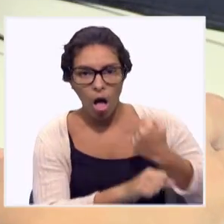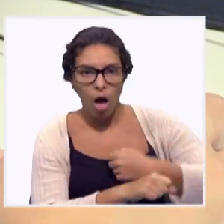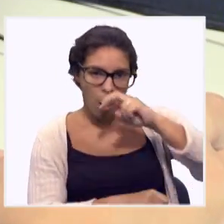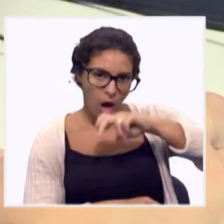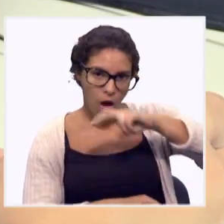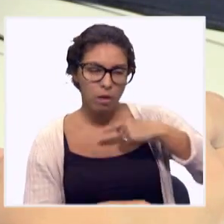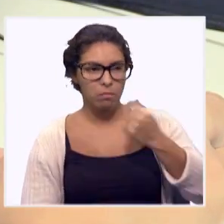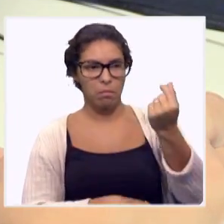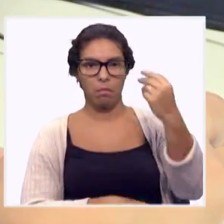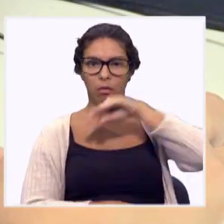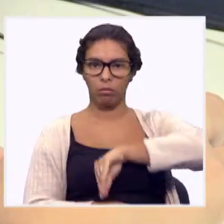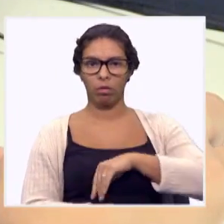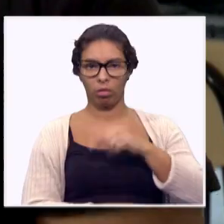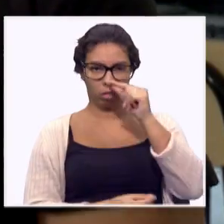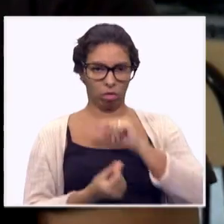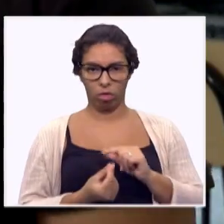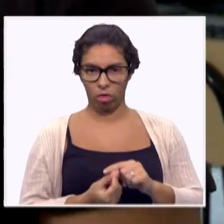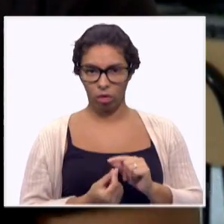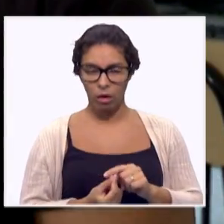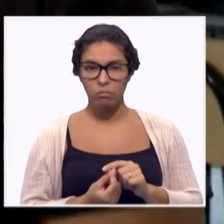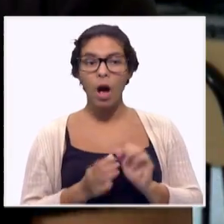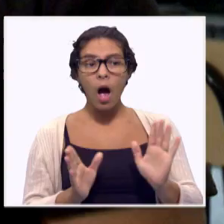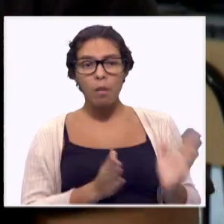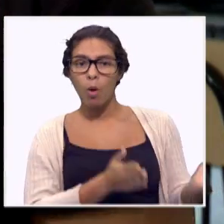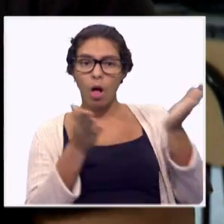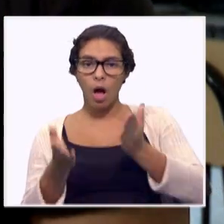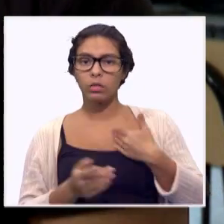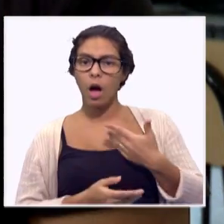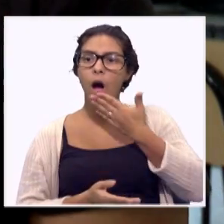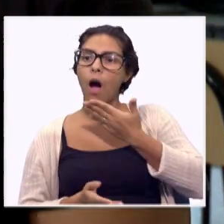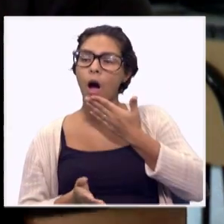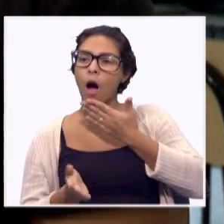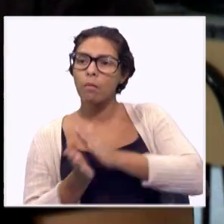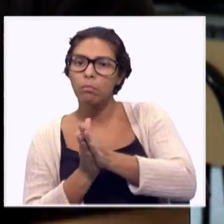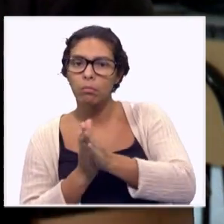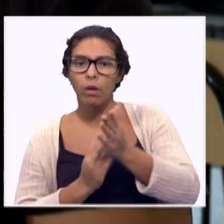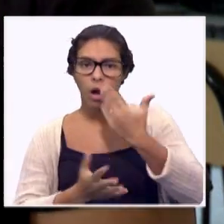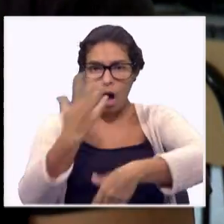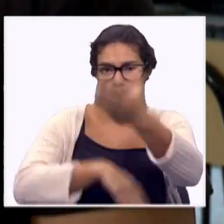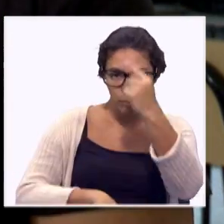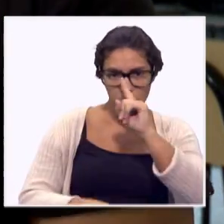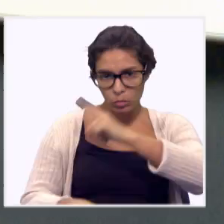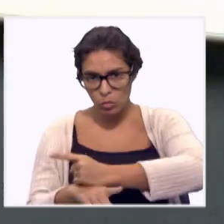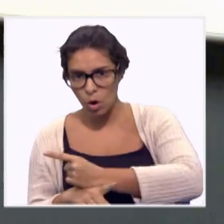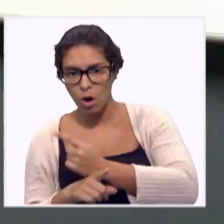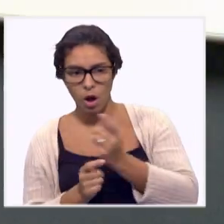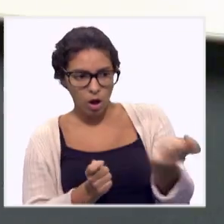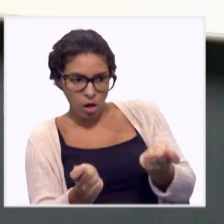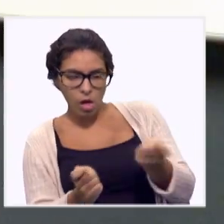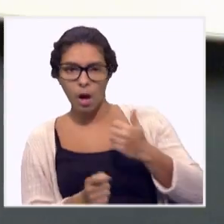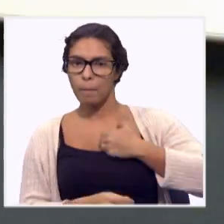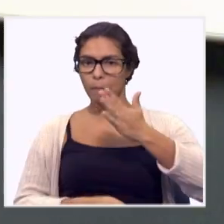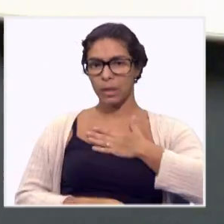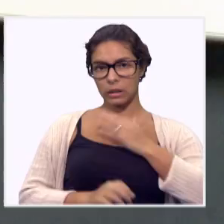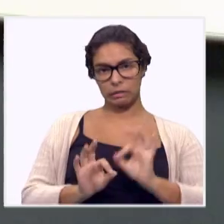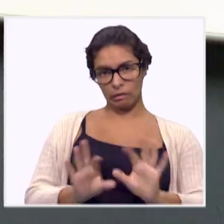muito mais do que aquilo que me estavam a pagar, mas aí também dá para aprender essa parte de negociação, ter uma noção, porque tu estás a gerir quase